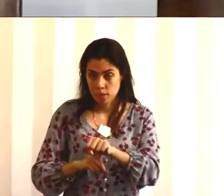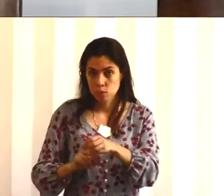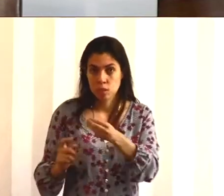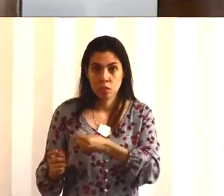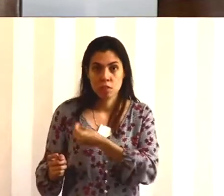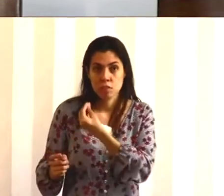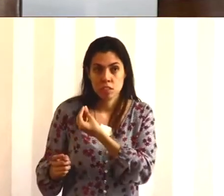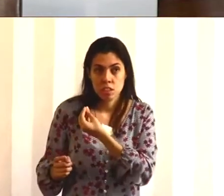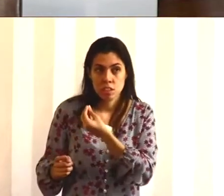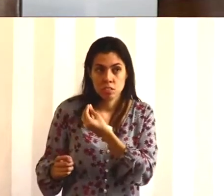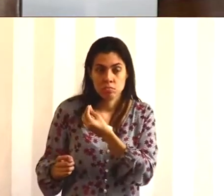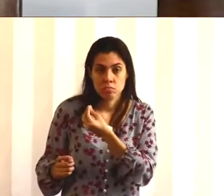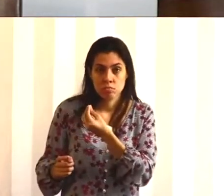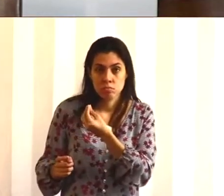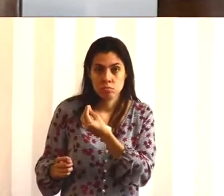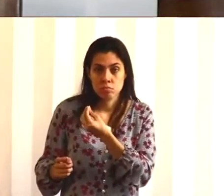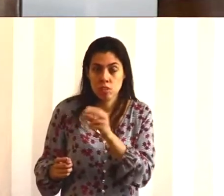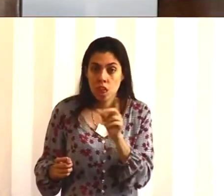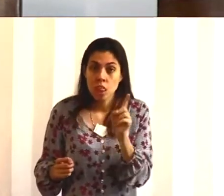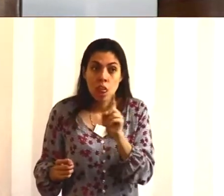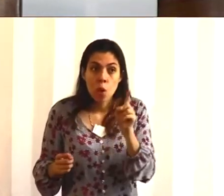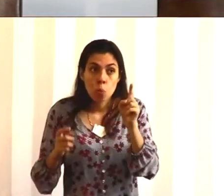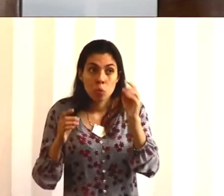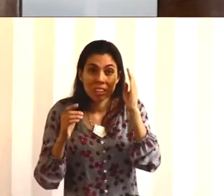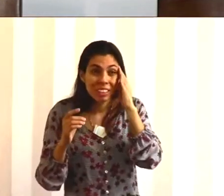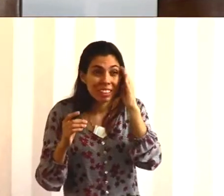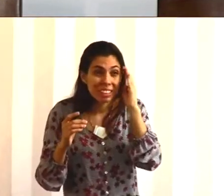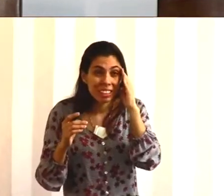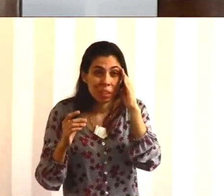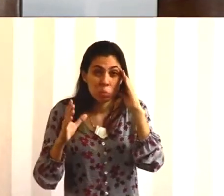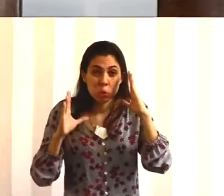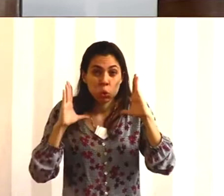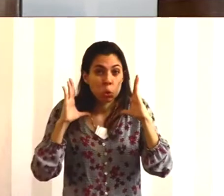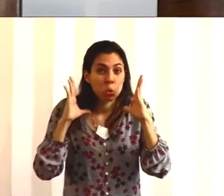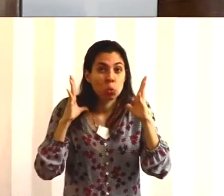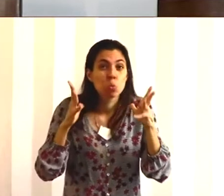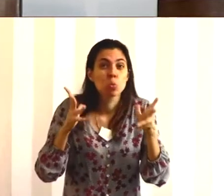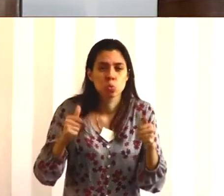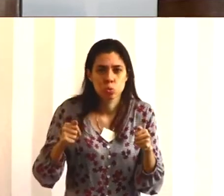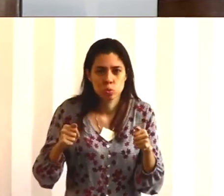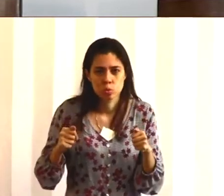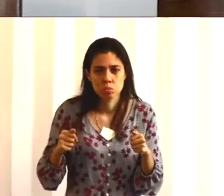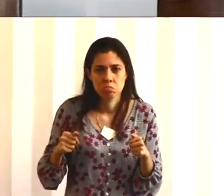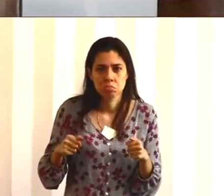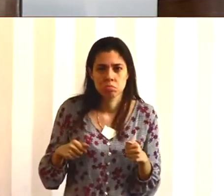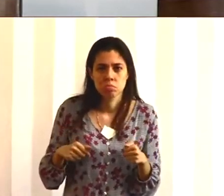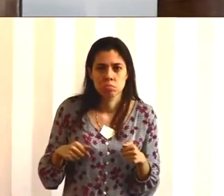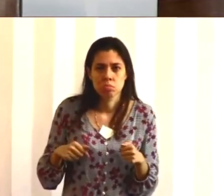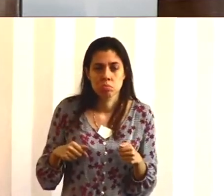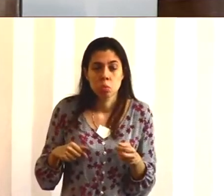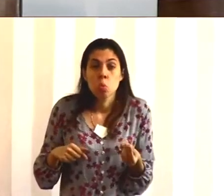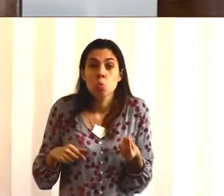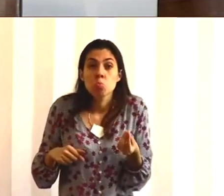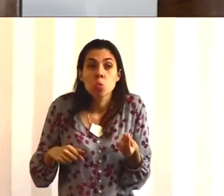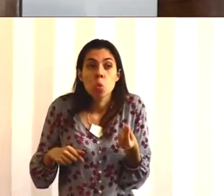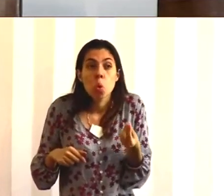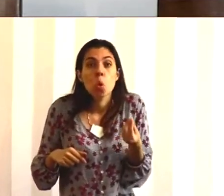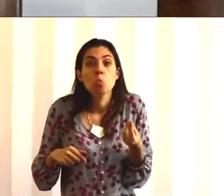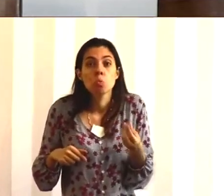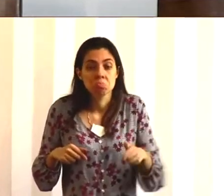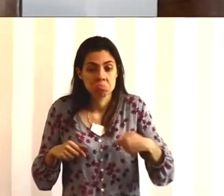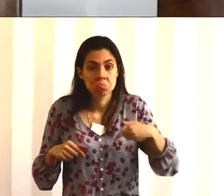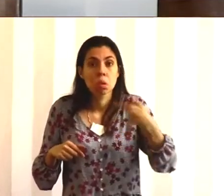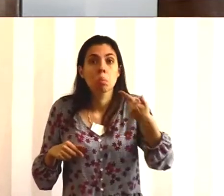decifrar. Nós não sabemos o que será ainda do amanhã, com essa doença